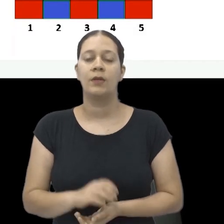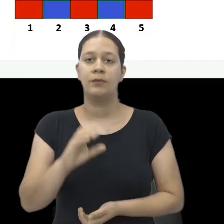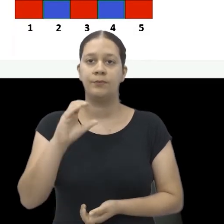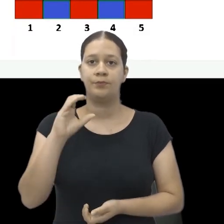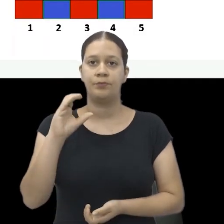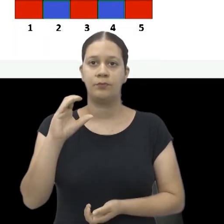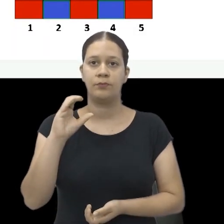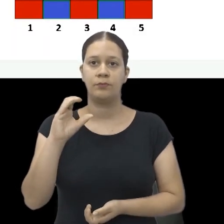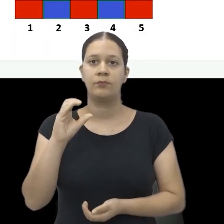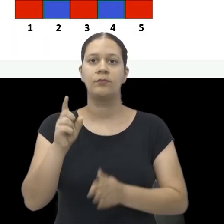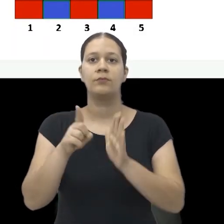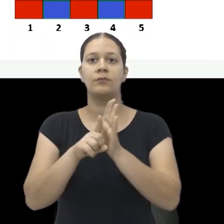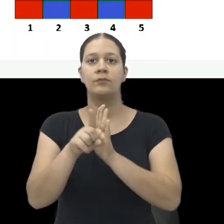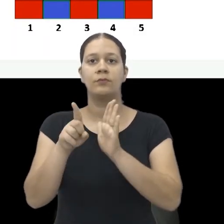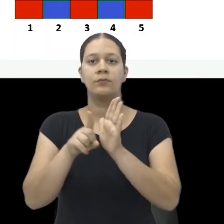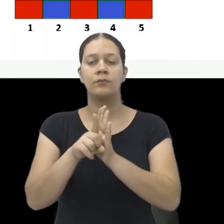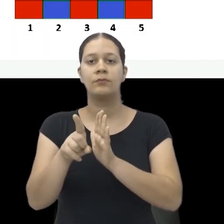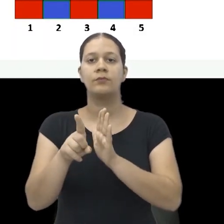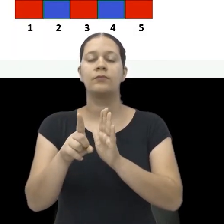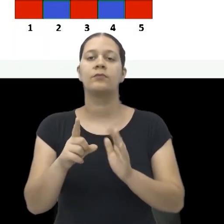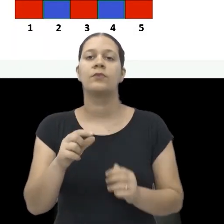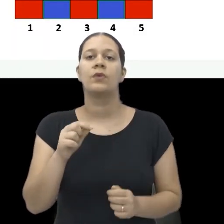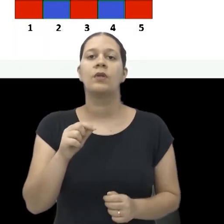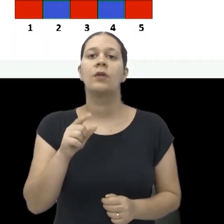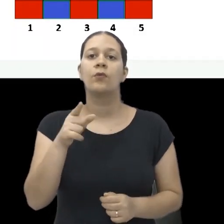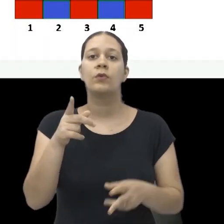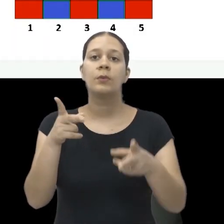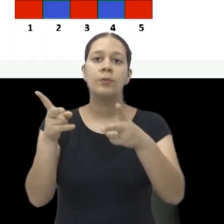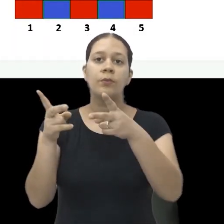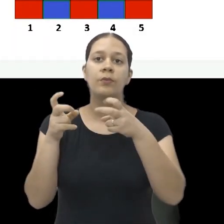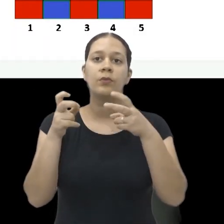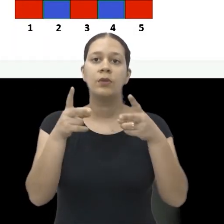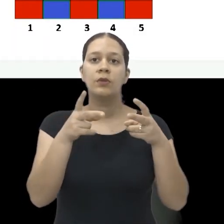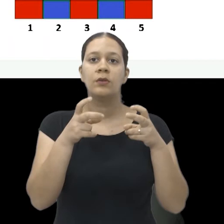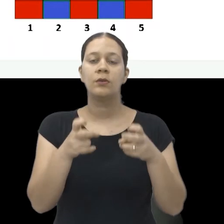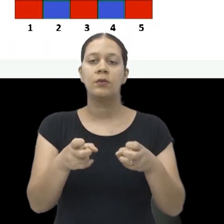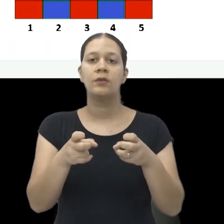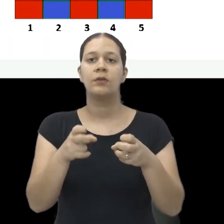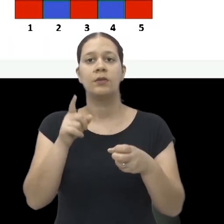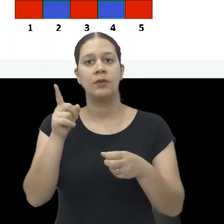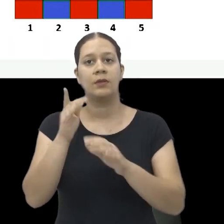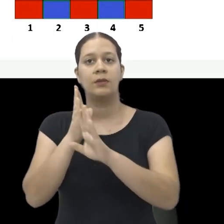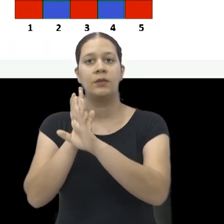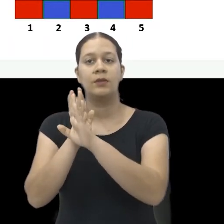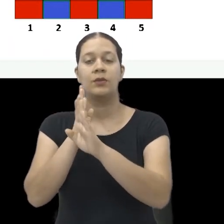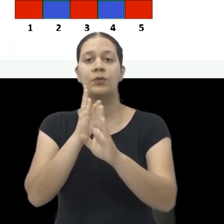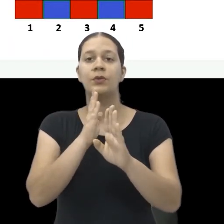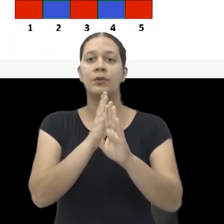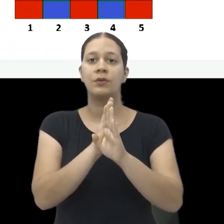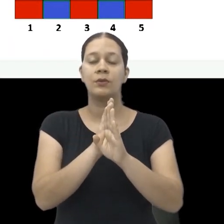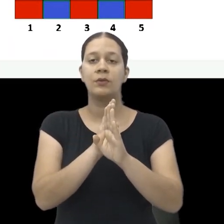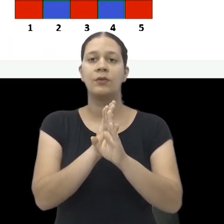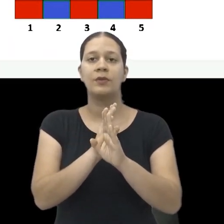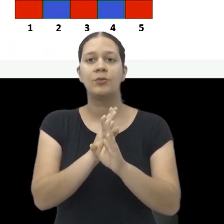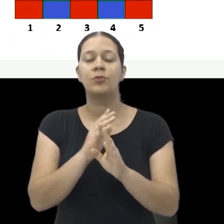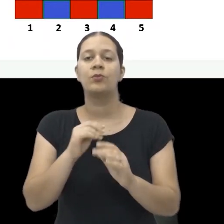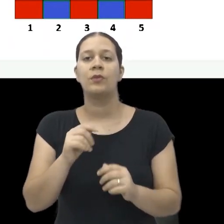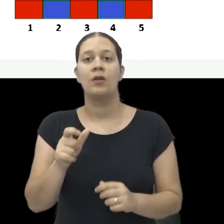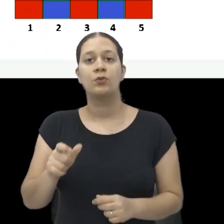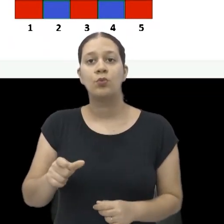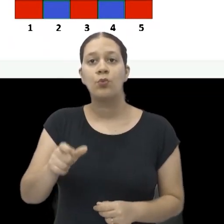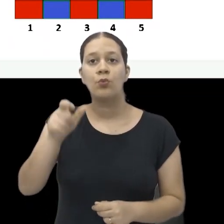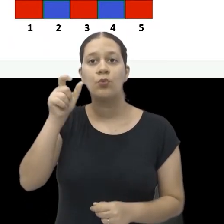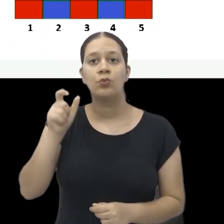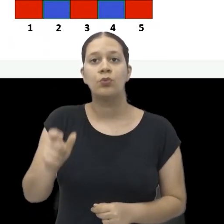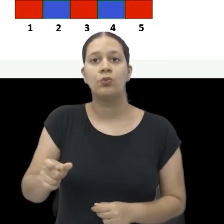Na alternativa C, ela pergunta qual regularidade que você percebe nos termos dessa sequência. Gente, os termos